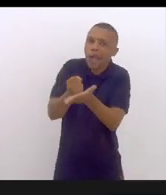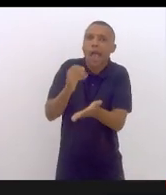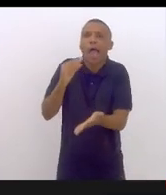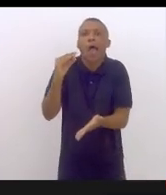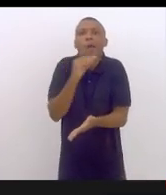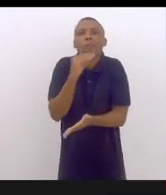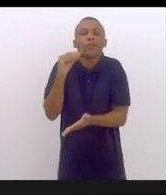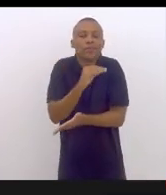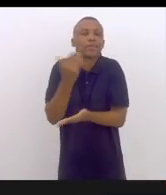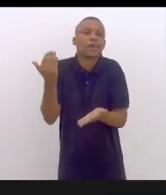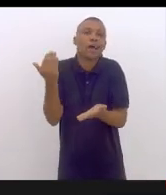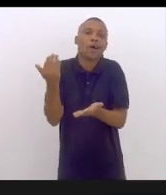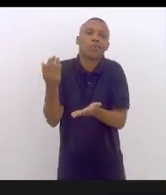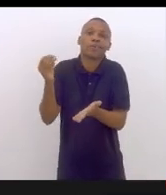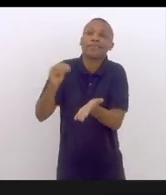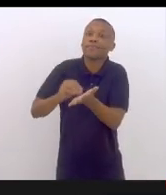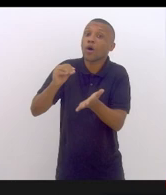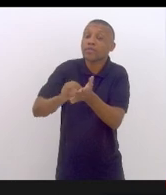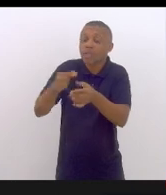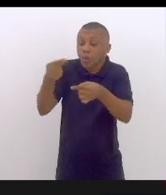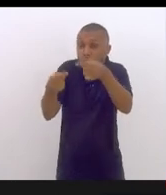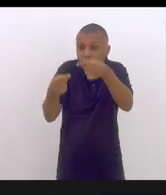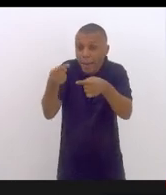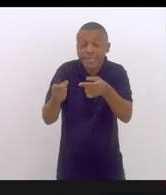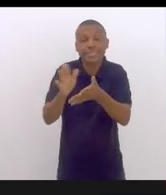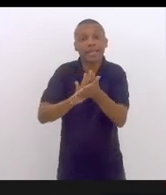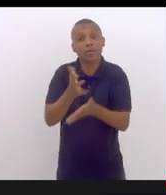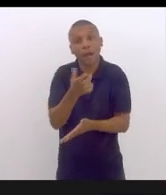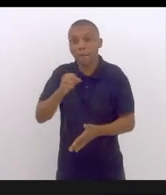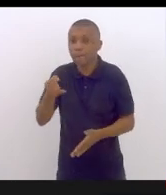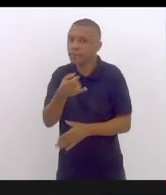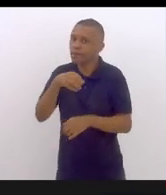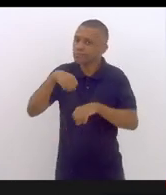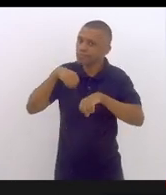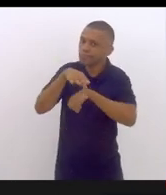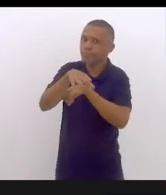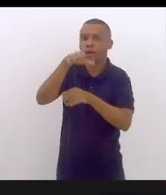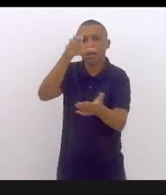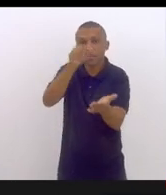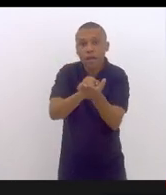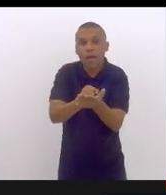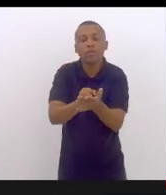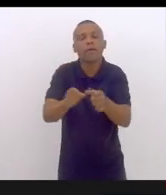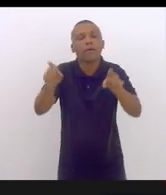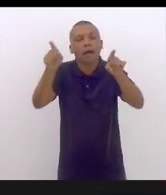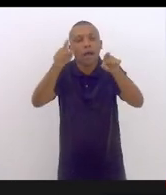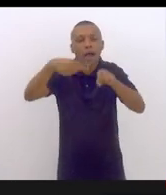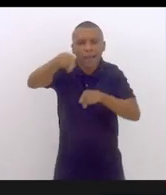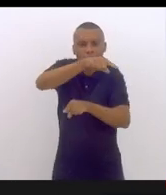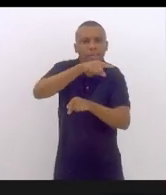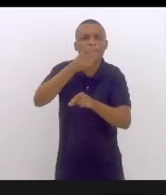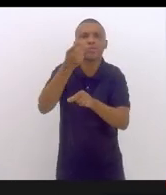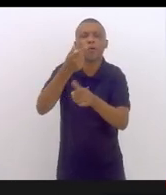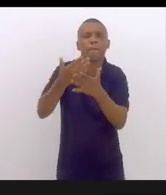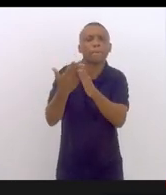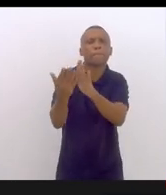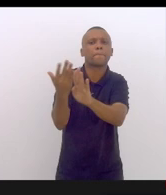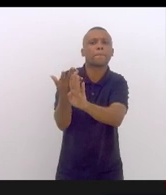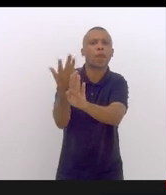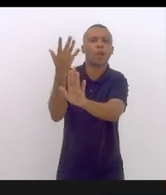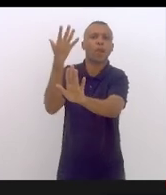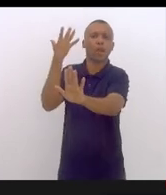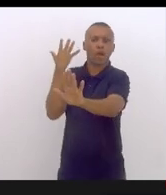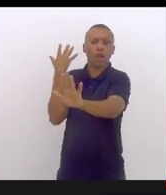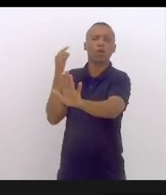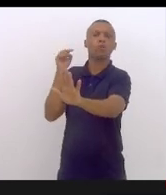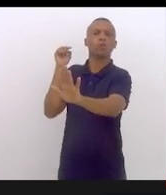debate porque agora já se sabe eu quero registrado isso aí no danais da Assembleia Legislativa hoje a gente já sabe que em